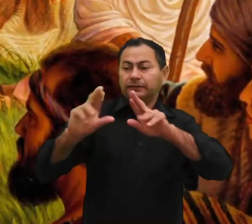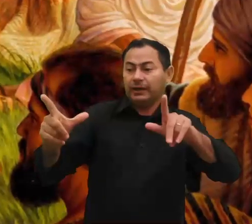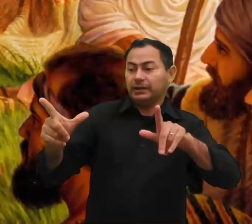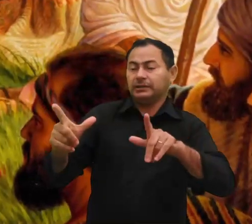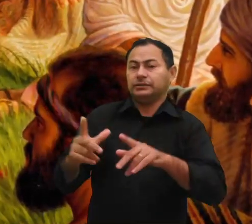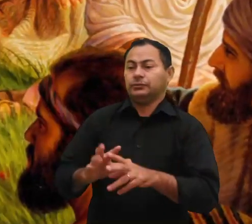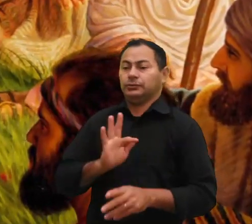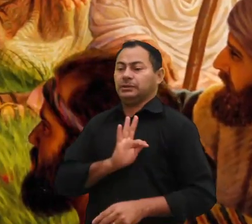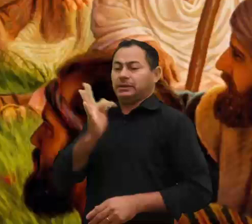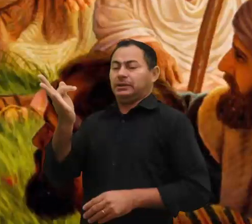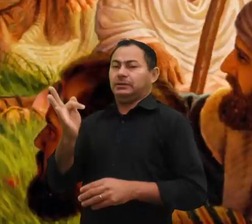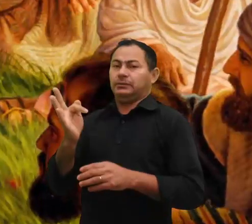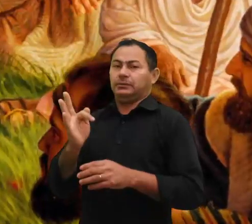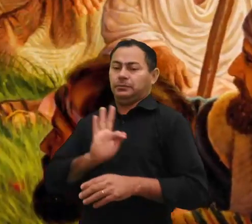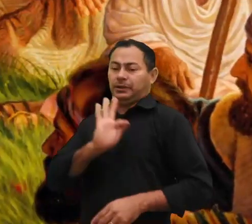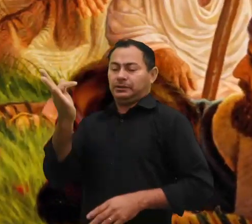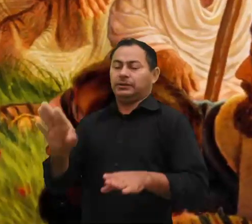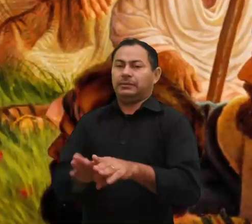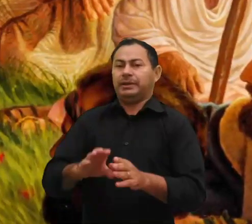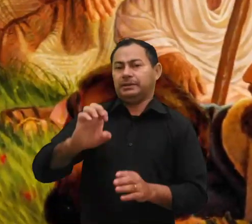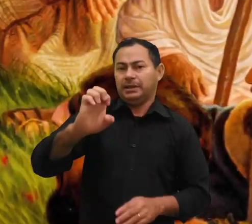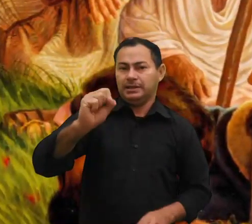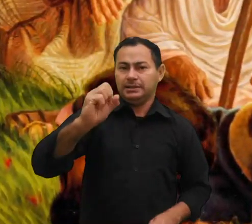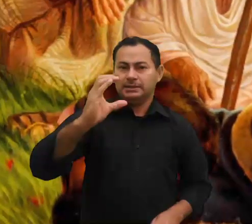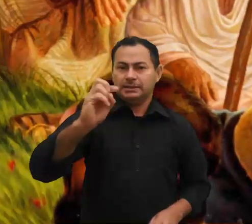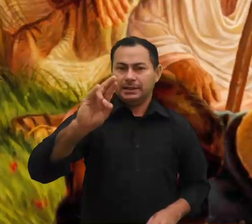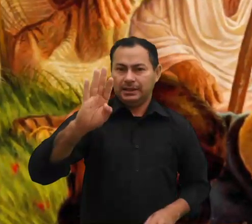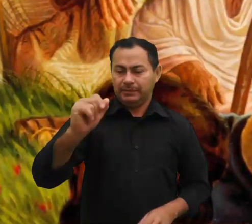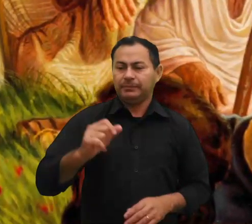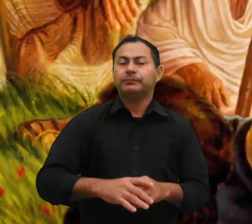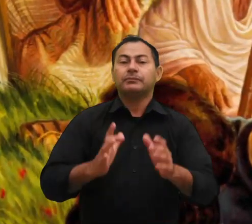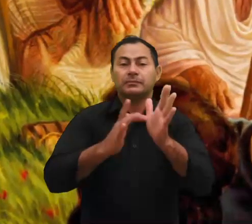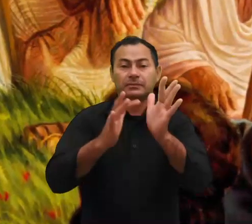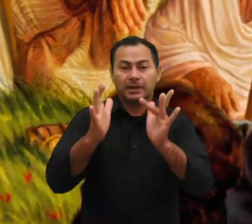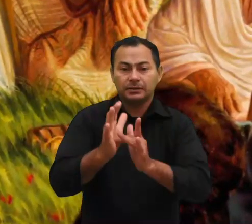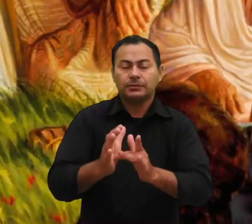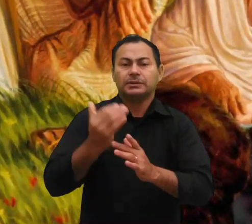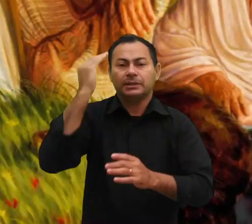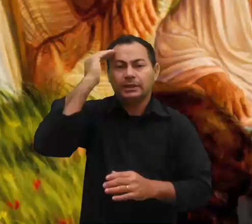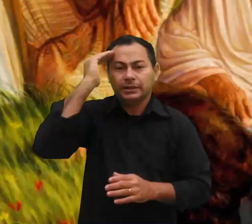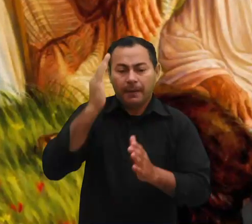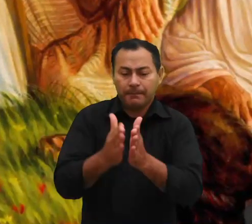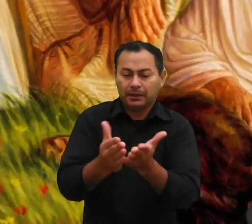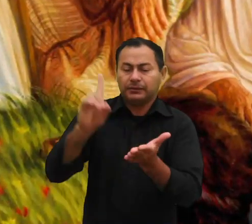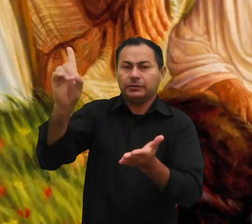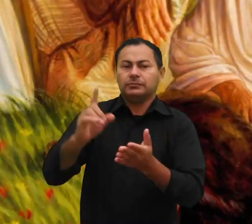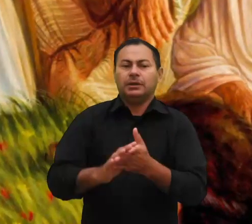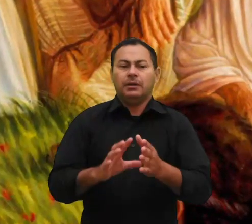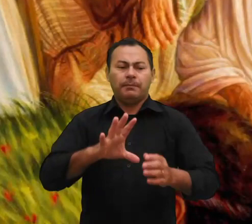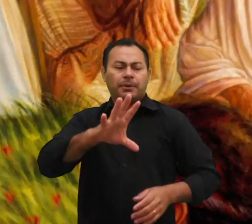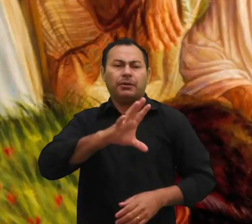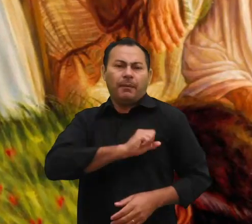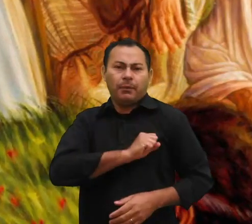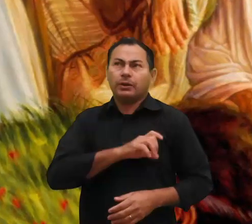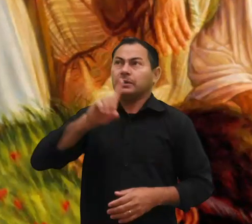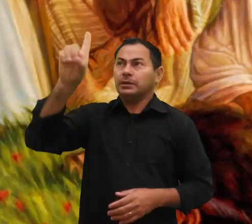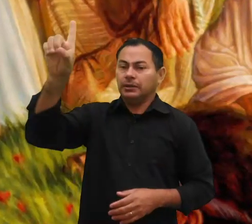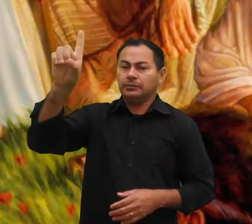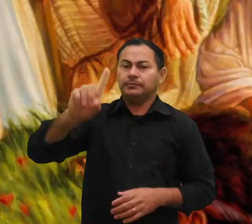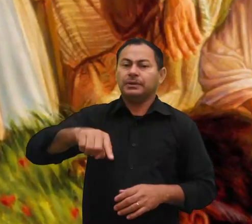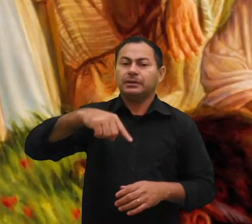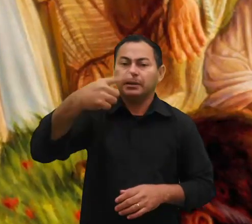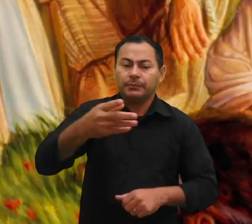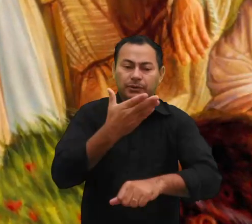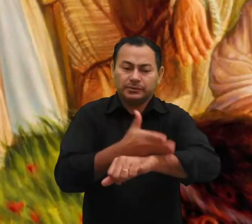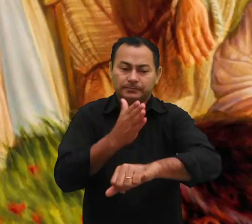diferente dos escribas e fariseus. Já falamos sobre isso antes. Jesus interpretava as Escrituras pelo prisma do amor de Deus